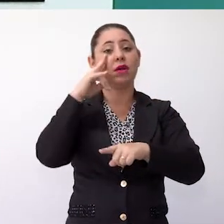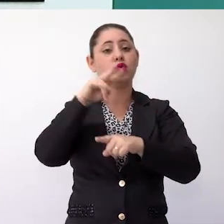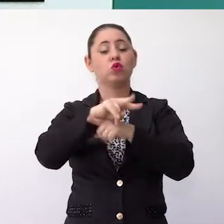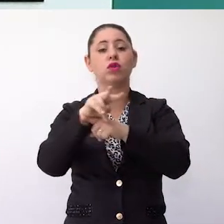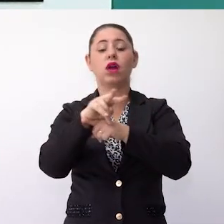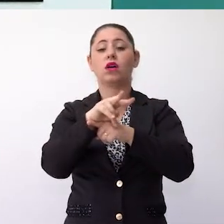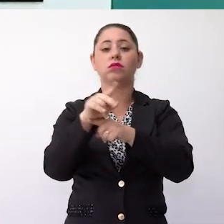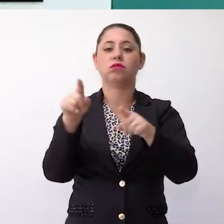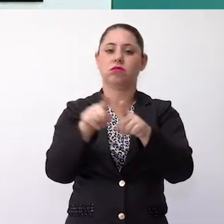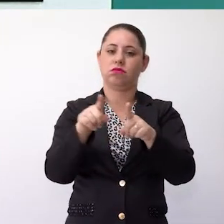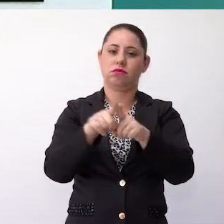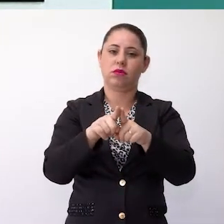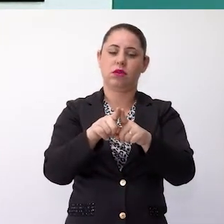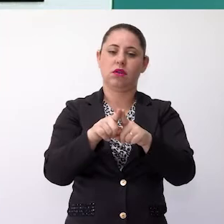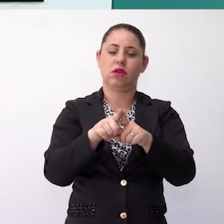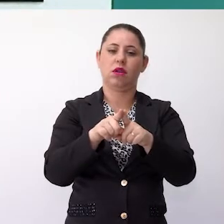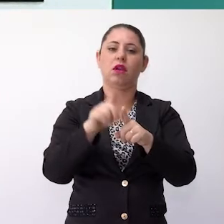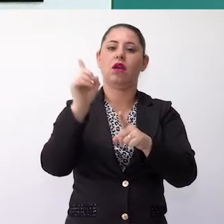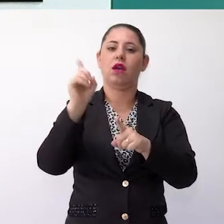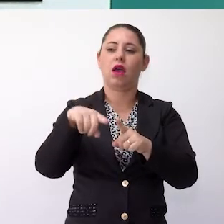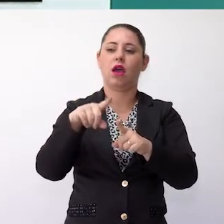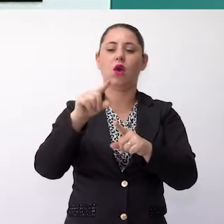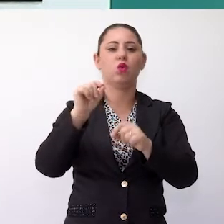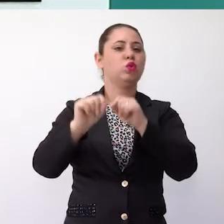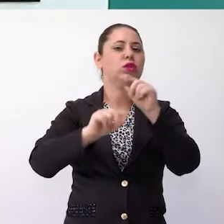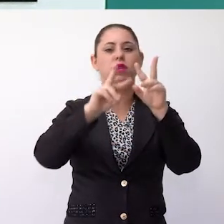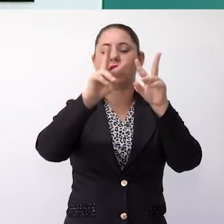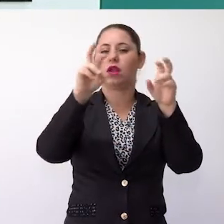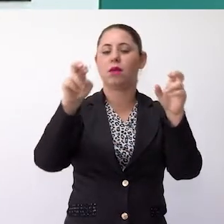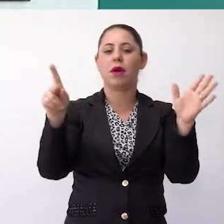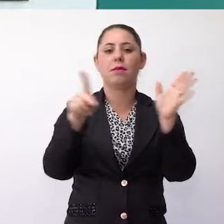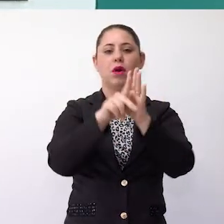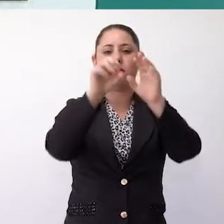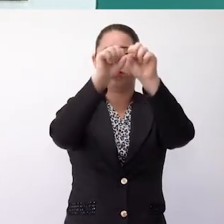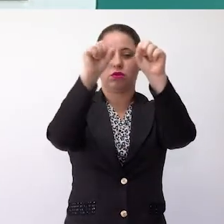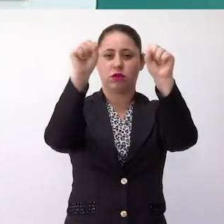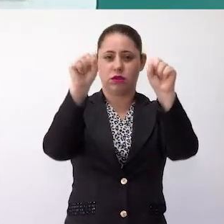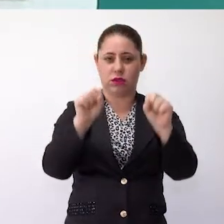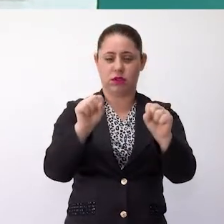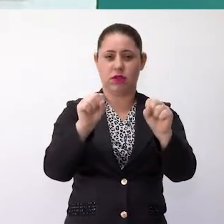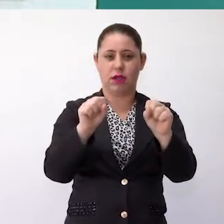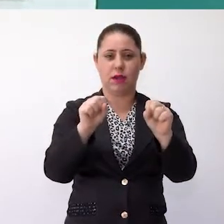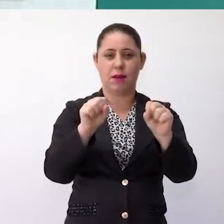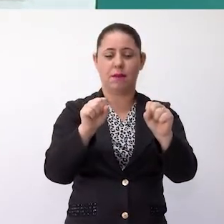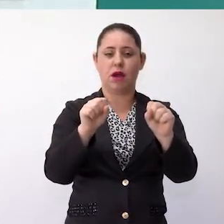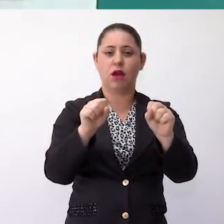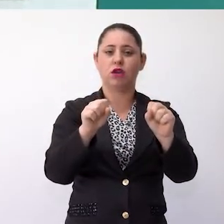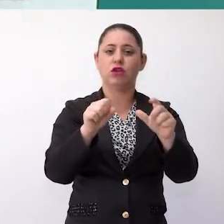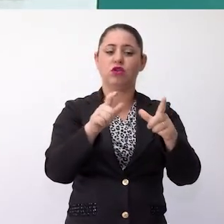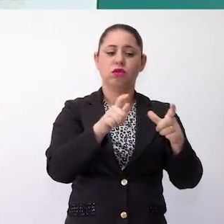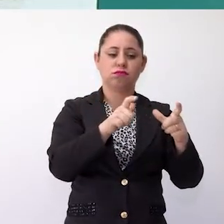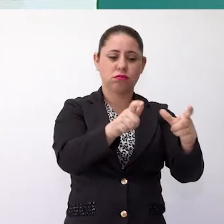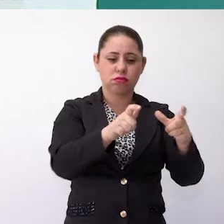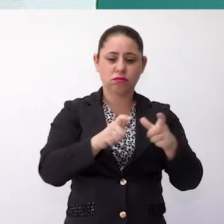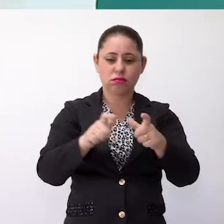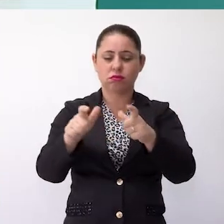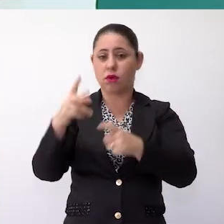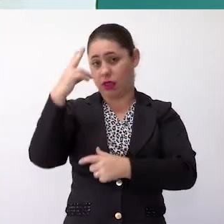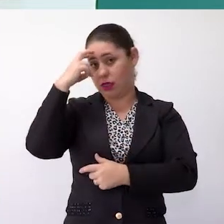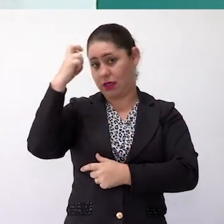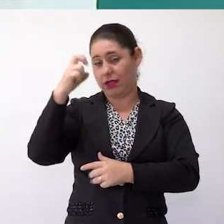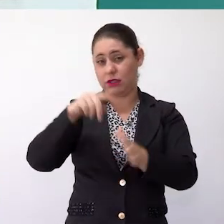fiscalização, né, e também através das questões do nosso sistema de distribuição de efetivo por meio de